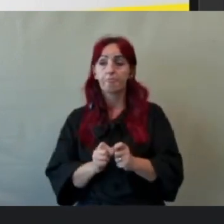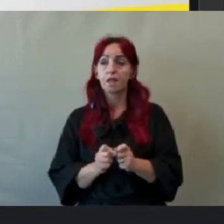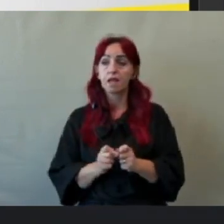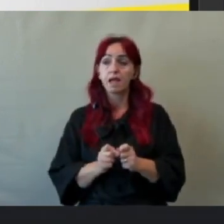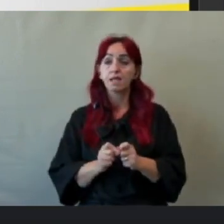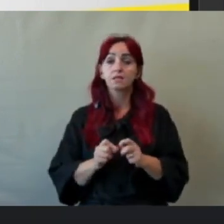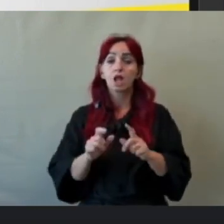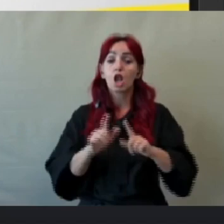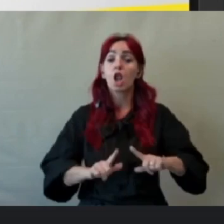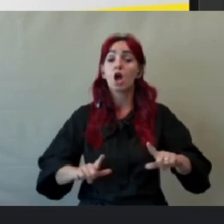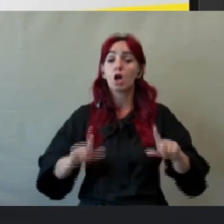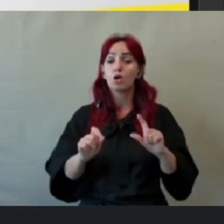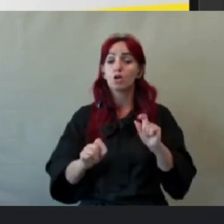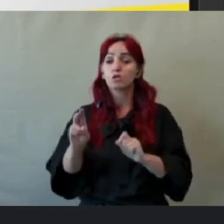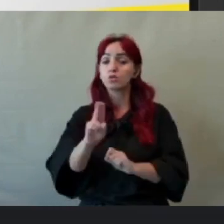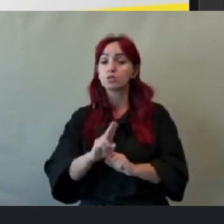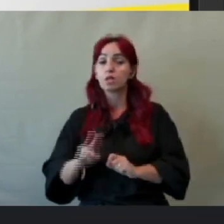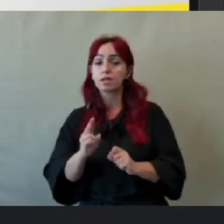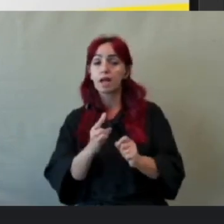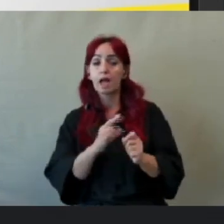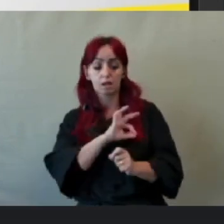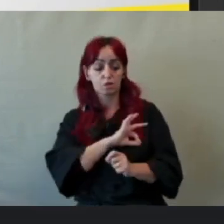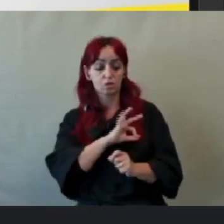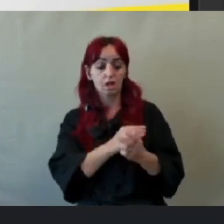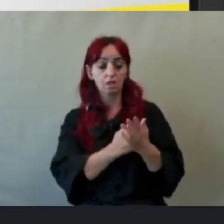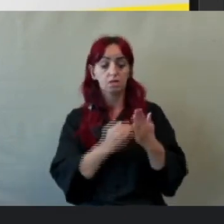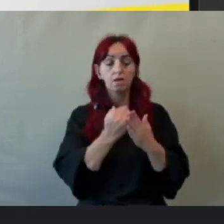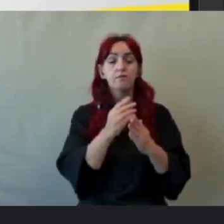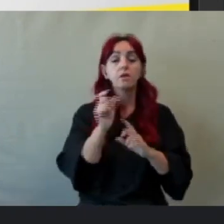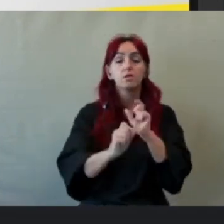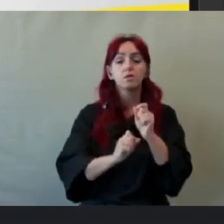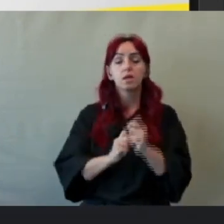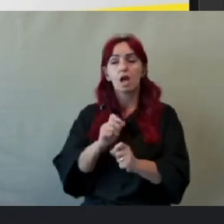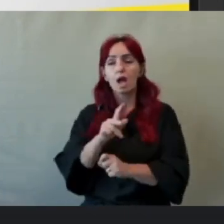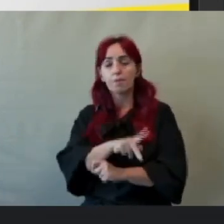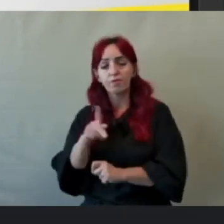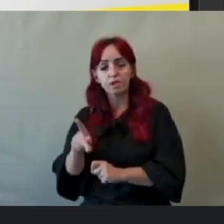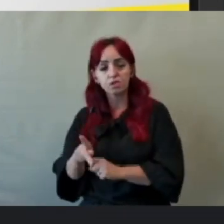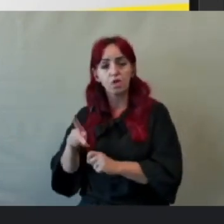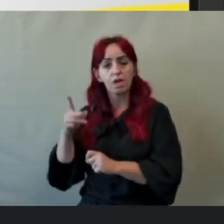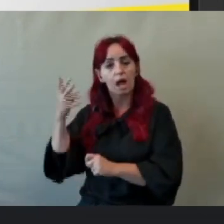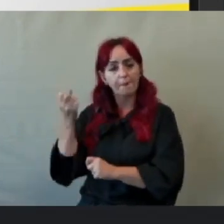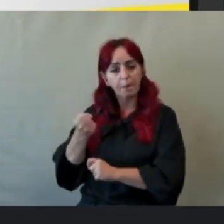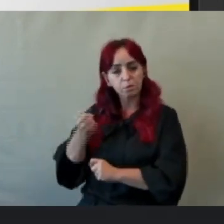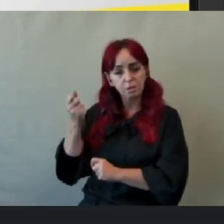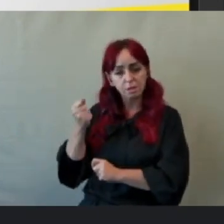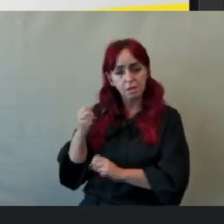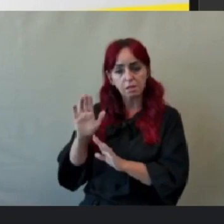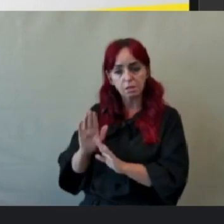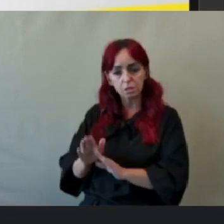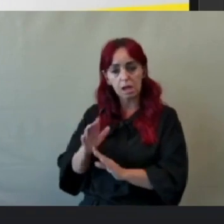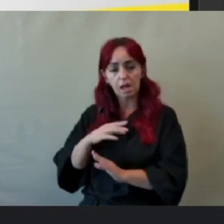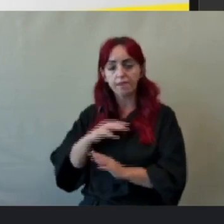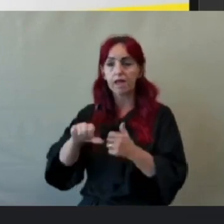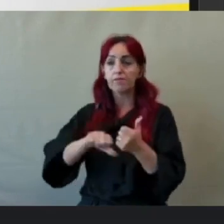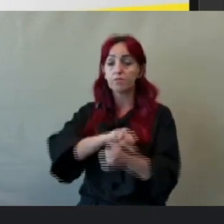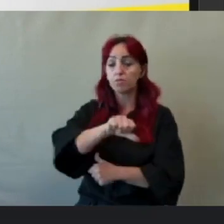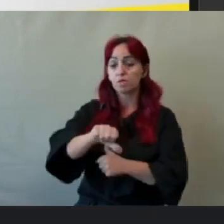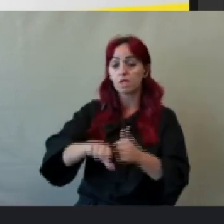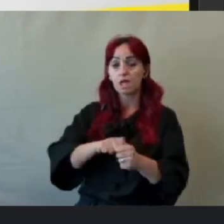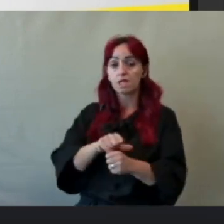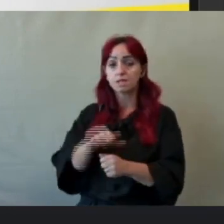do piso fez com que as professoras aposentadas, quando houve uma mudança na carreira de quem está na ativa, elas não